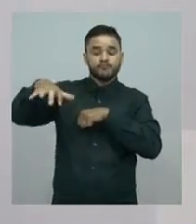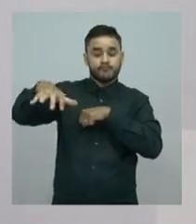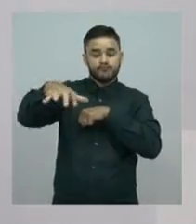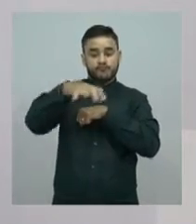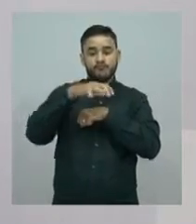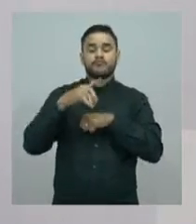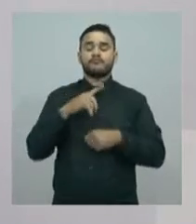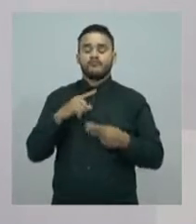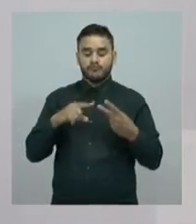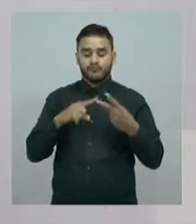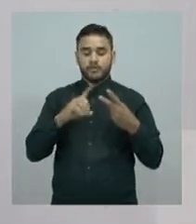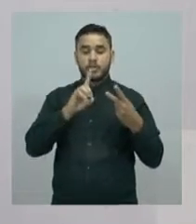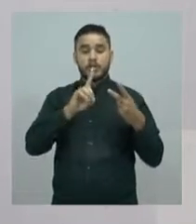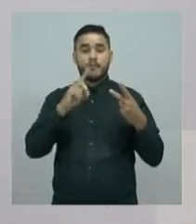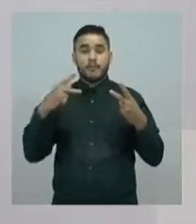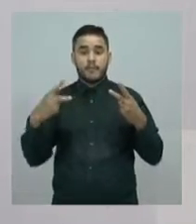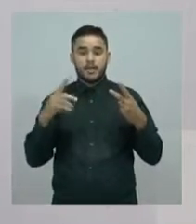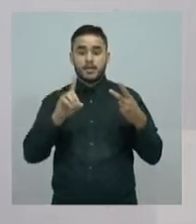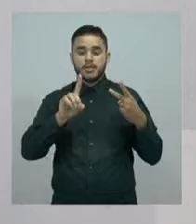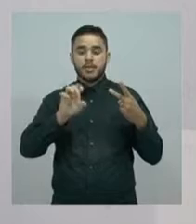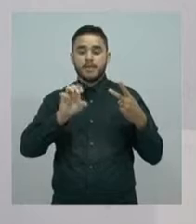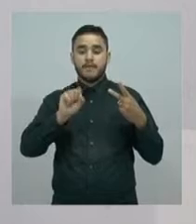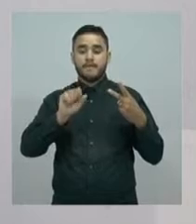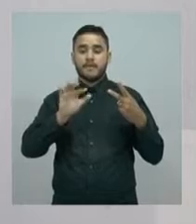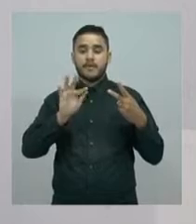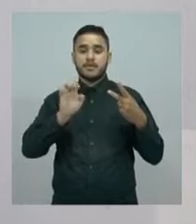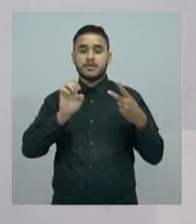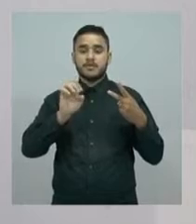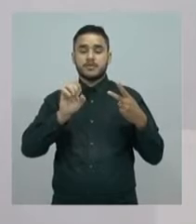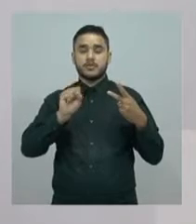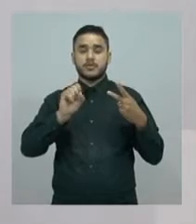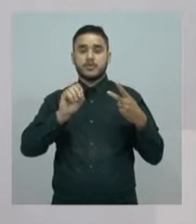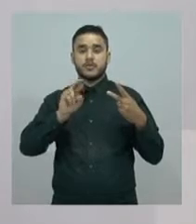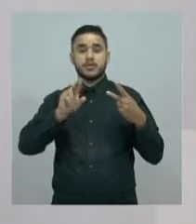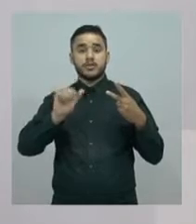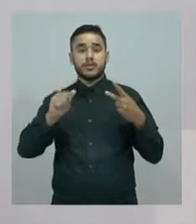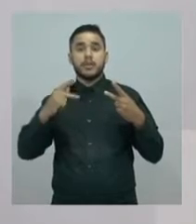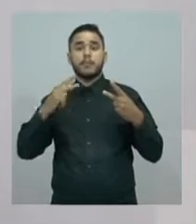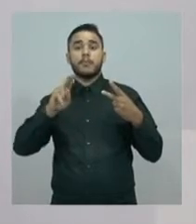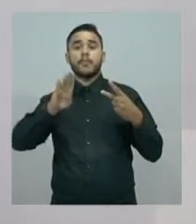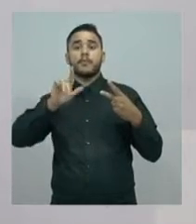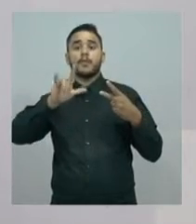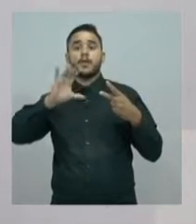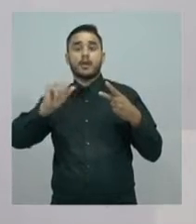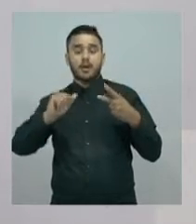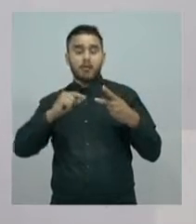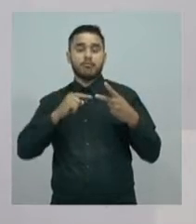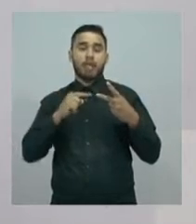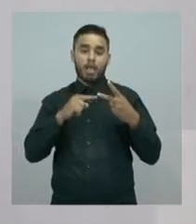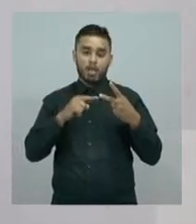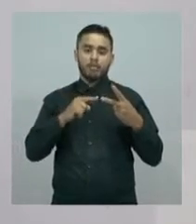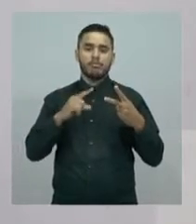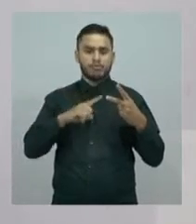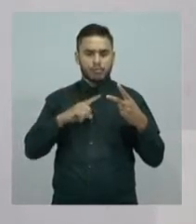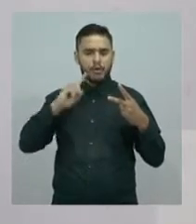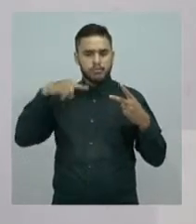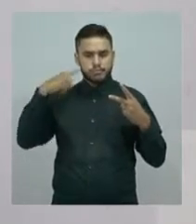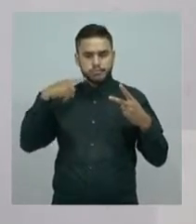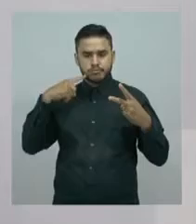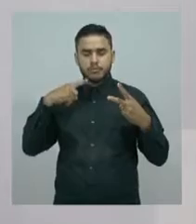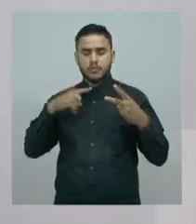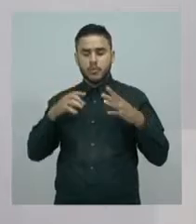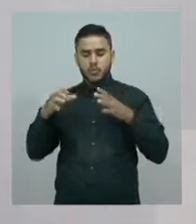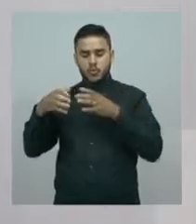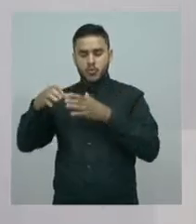também tem. Existem outros organismos, outros órgãos que também fazem essa